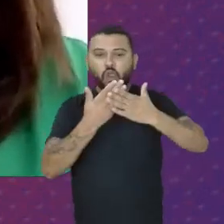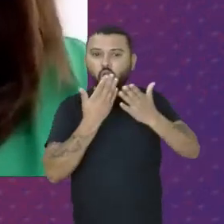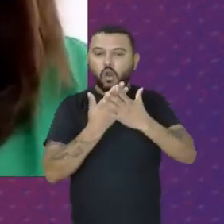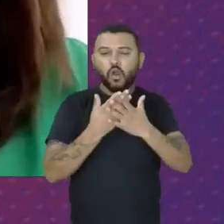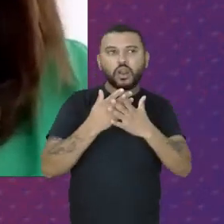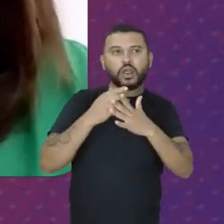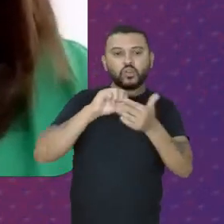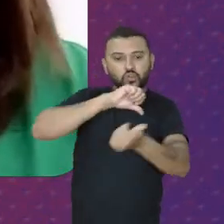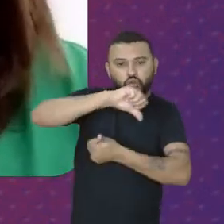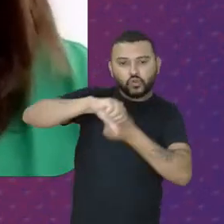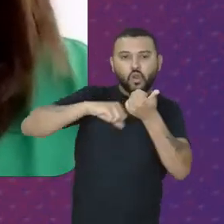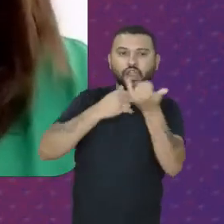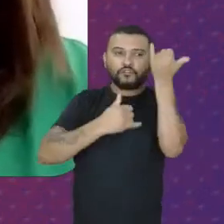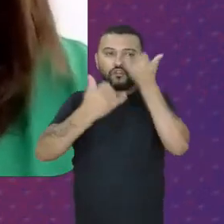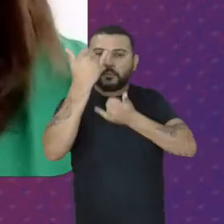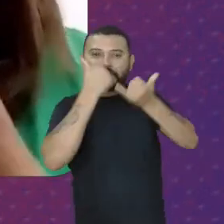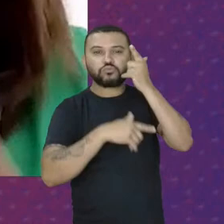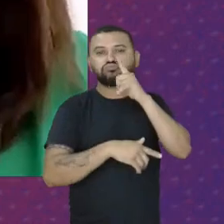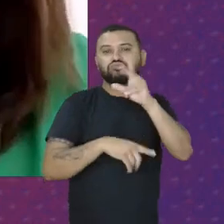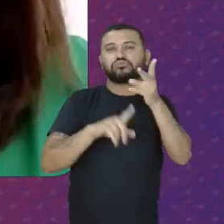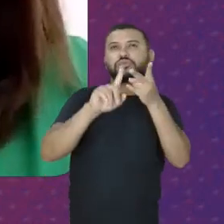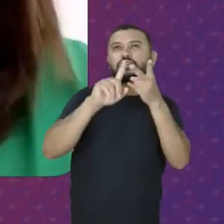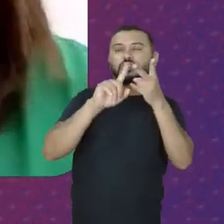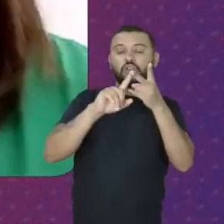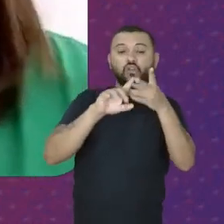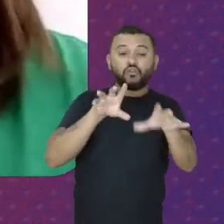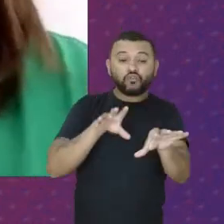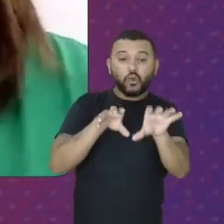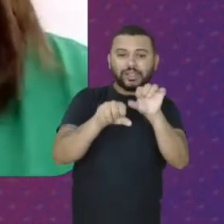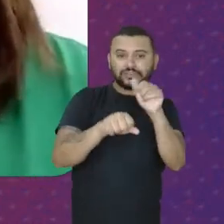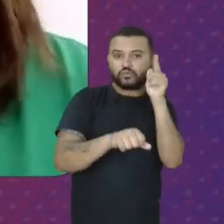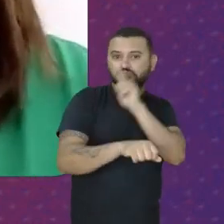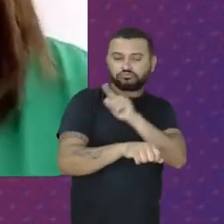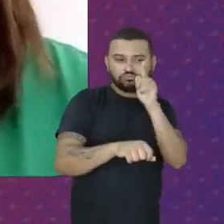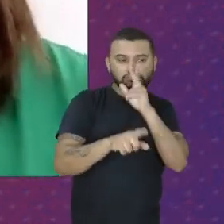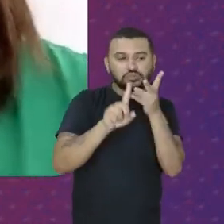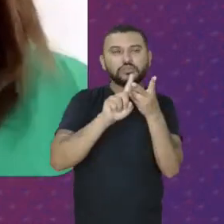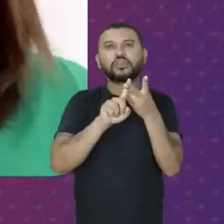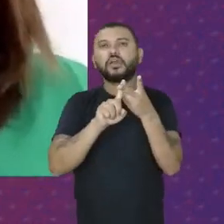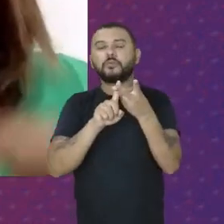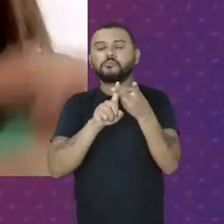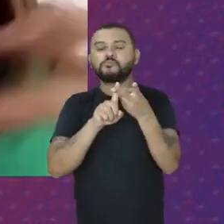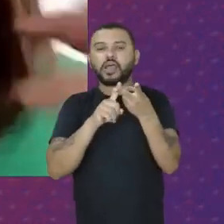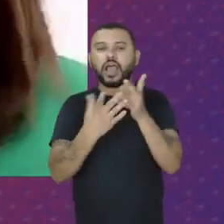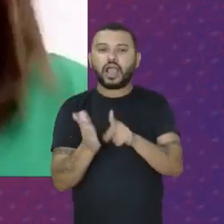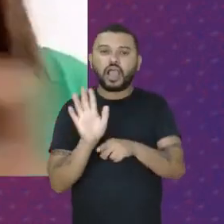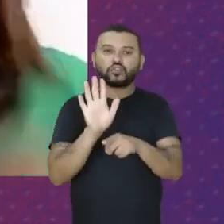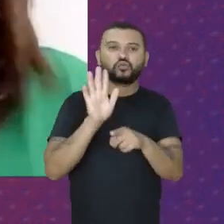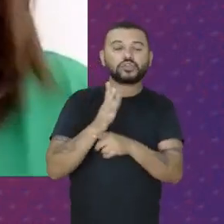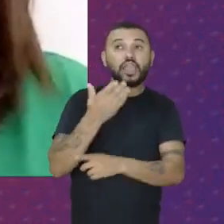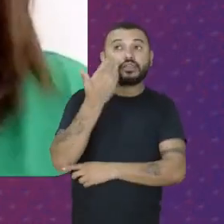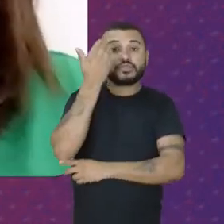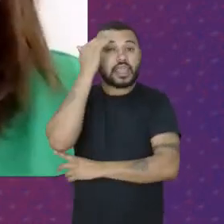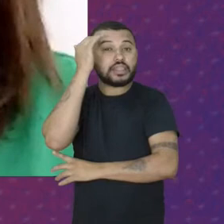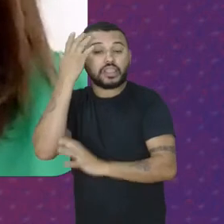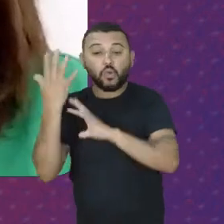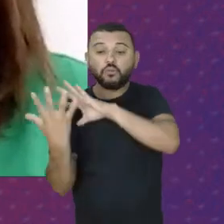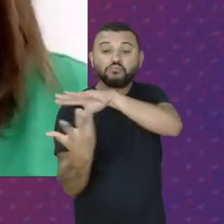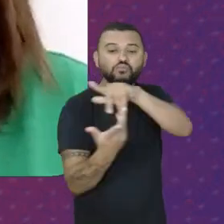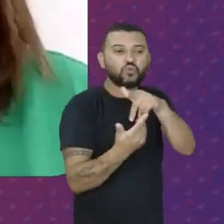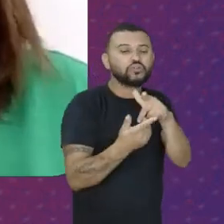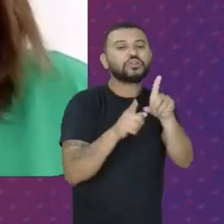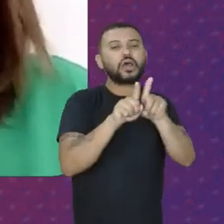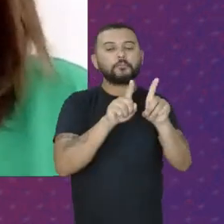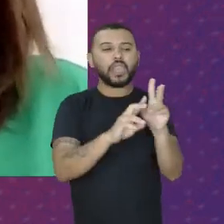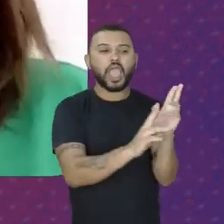proporciona informação, ela te proporciona formação, ela proporciona que você entenda o mundo e as relações